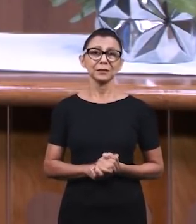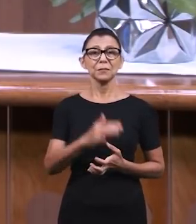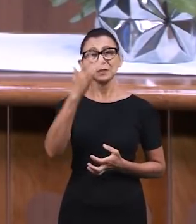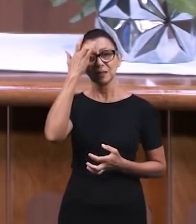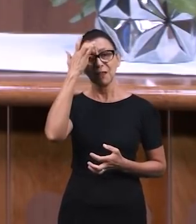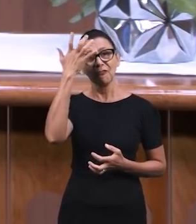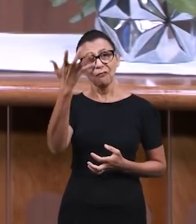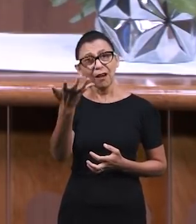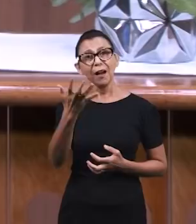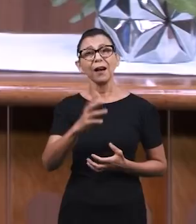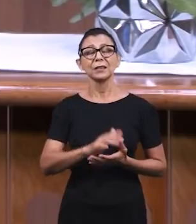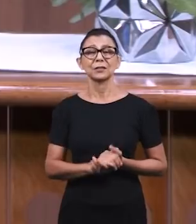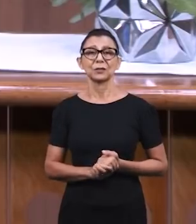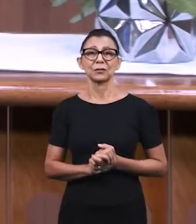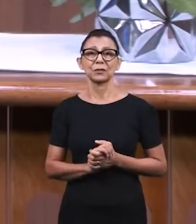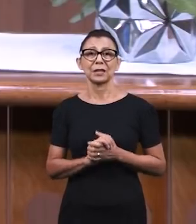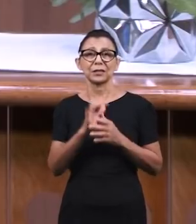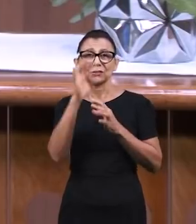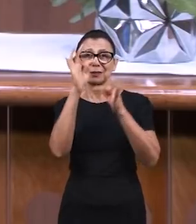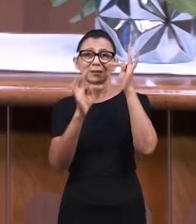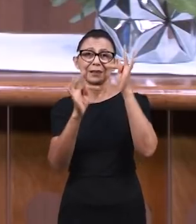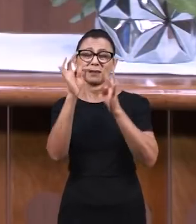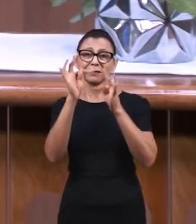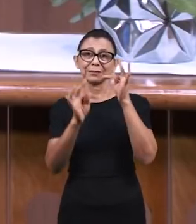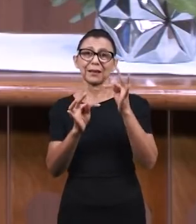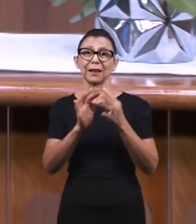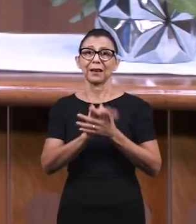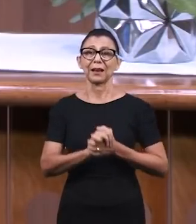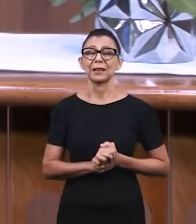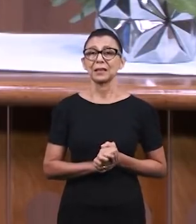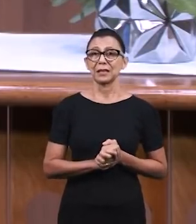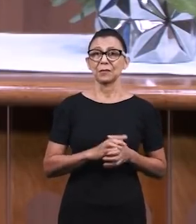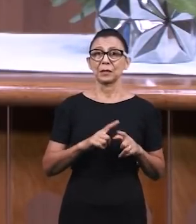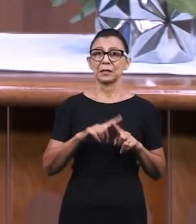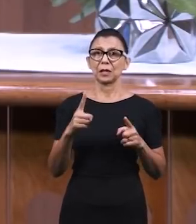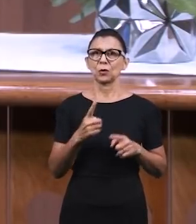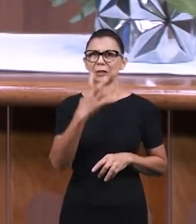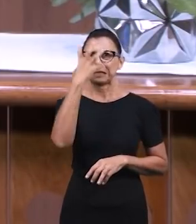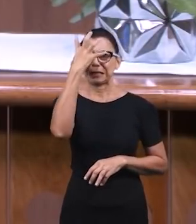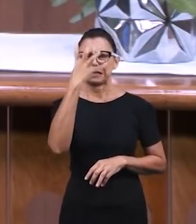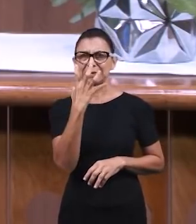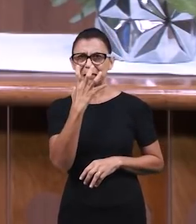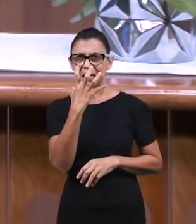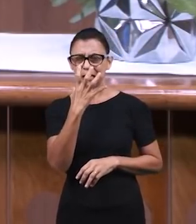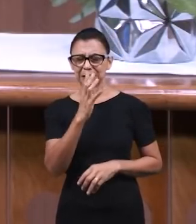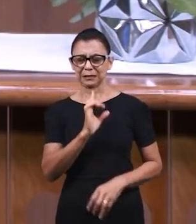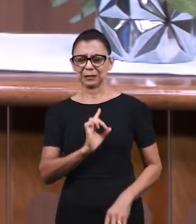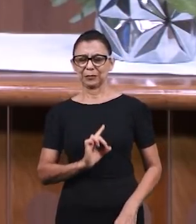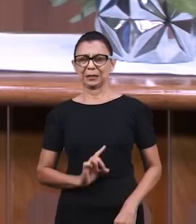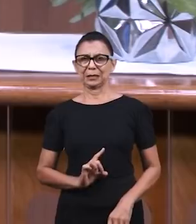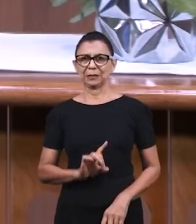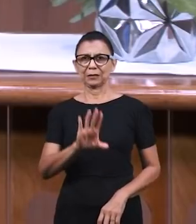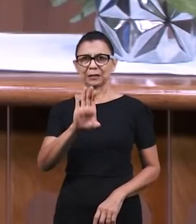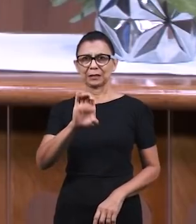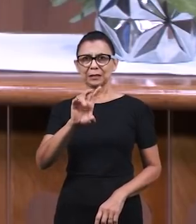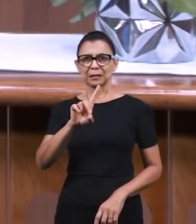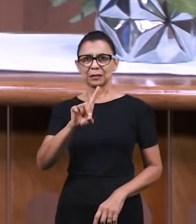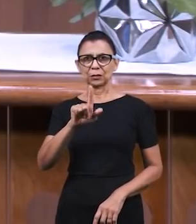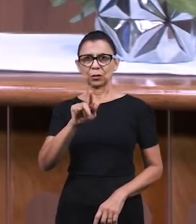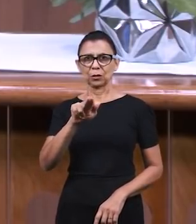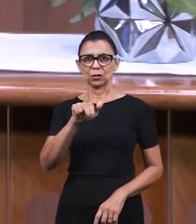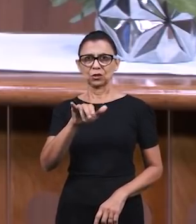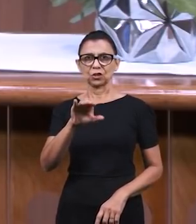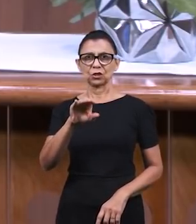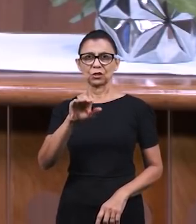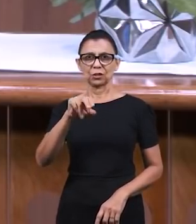mais fácil. Mas existem depressões mais graves, as chamadas endógenas, ou seja, aquela depressão que você tem sem